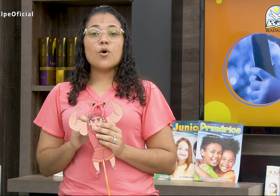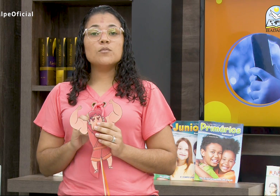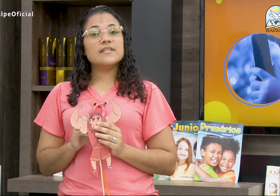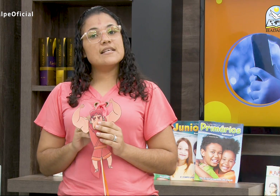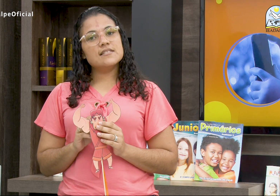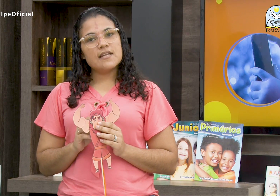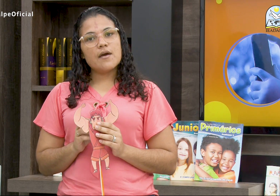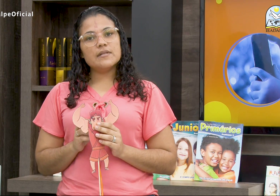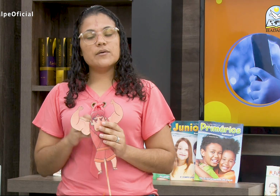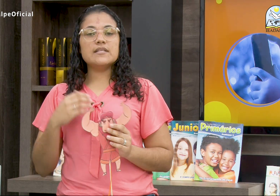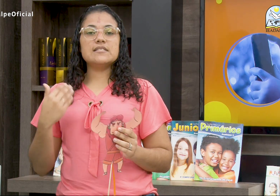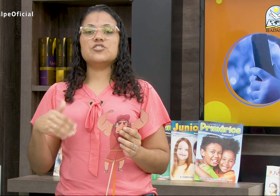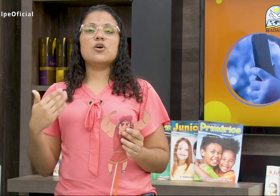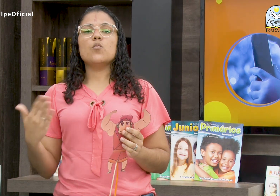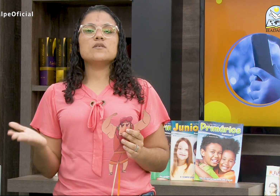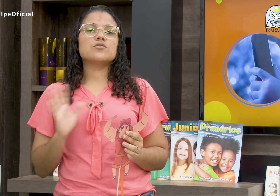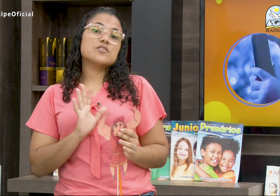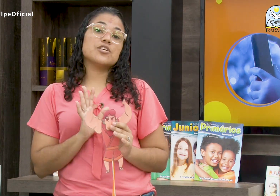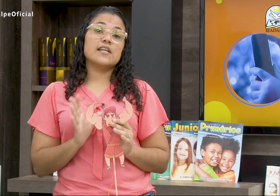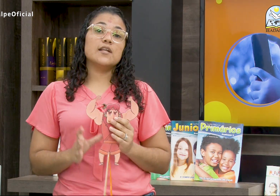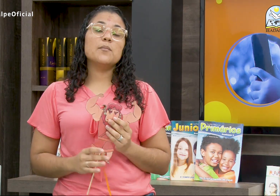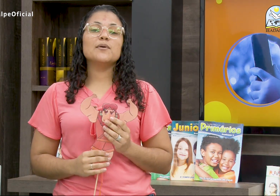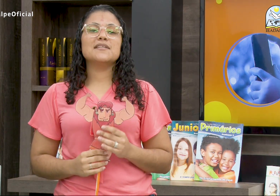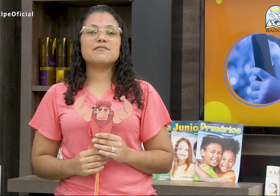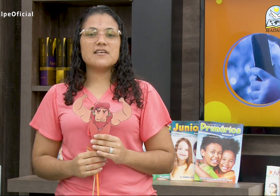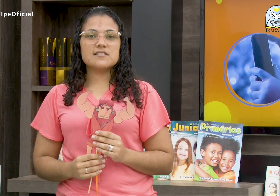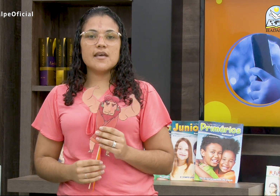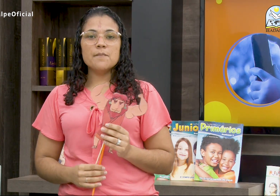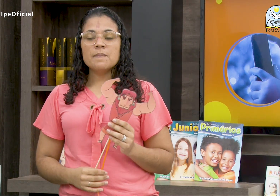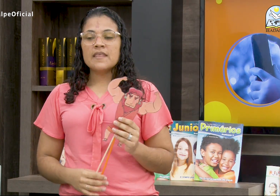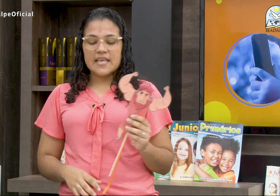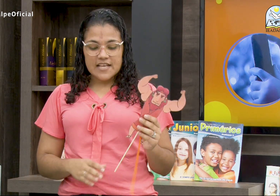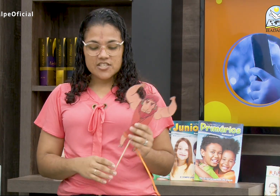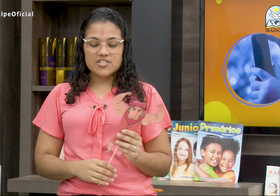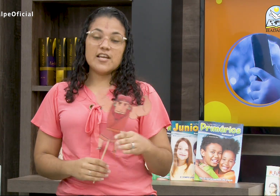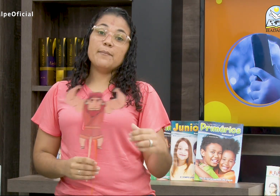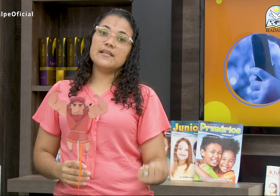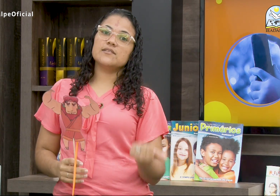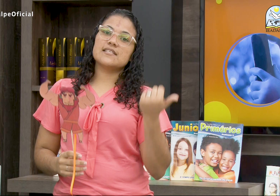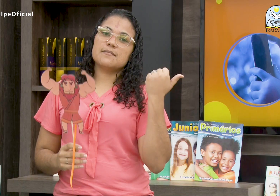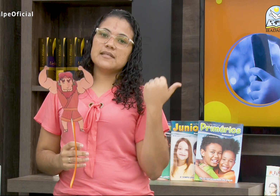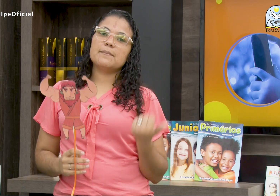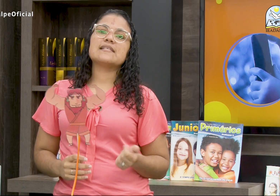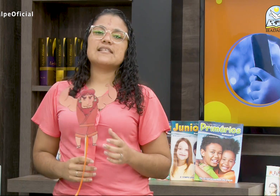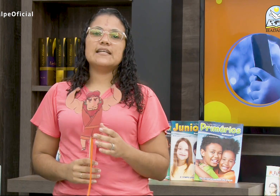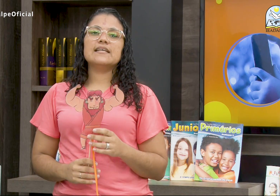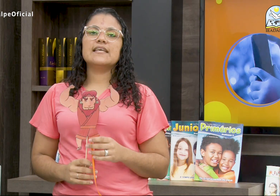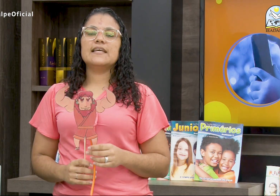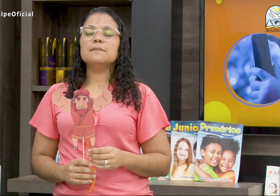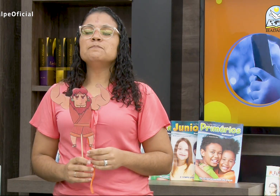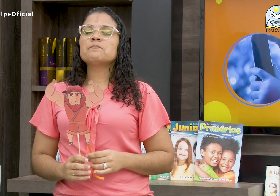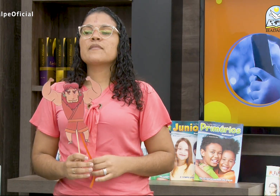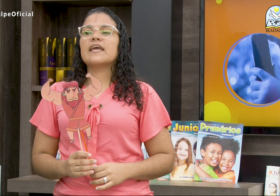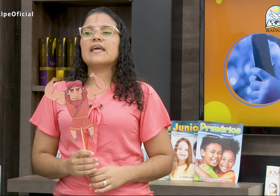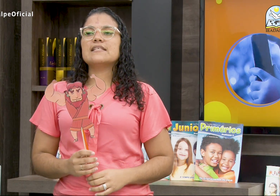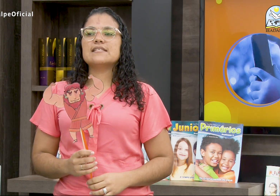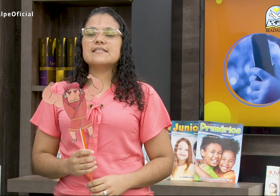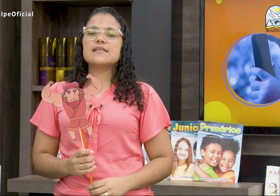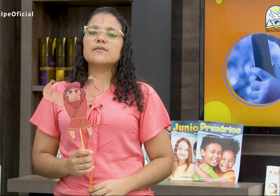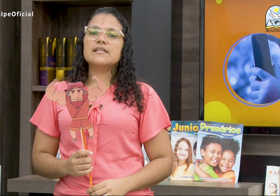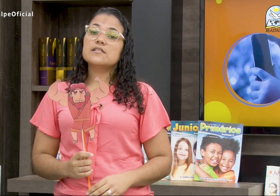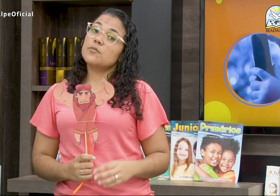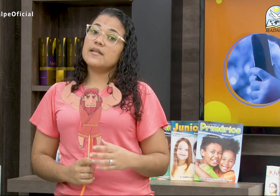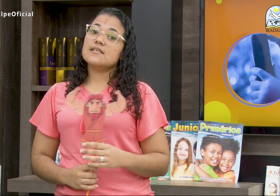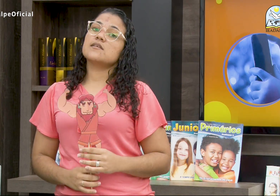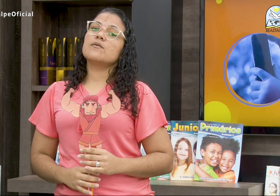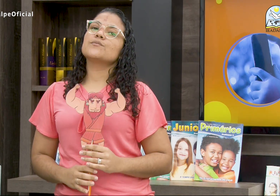nasceu como um nazireu. Então, existiam algumas coisas que ele não podia fazer. E a gente já aprendeu na semana passada que Sansão,